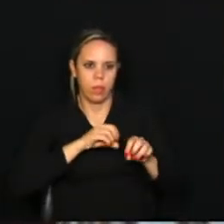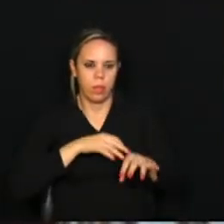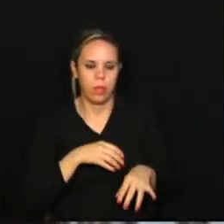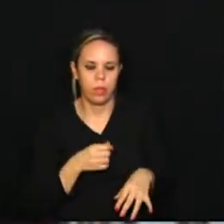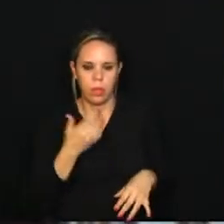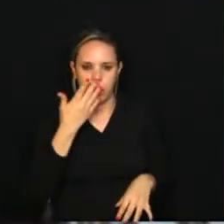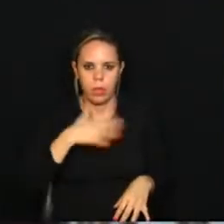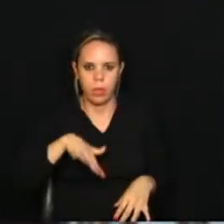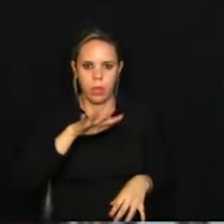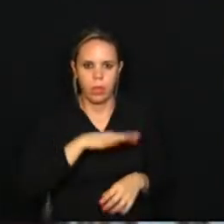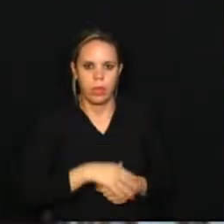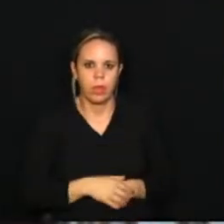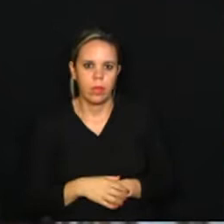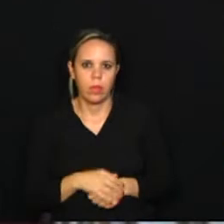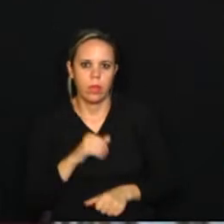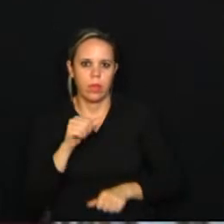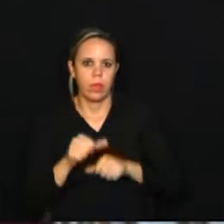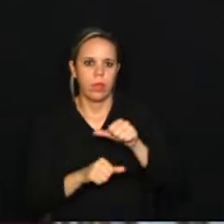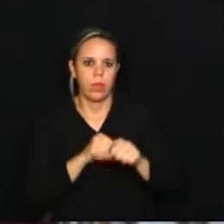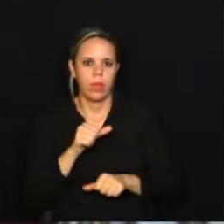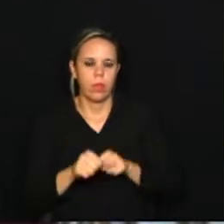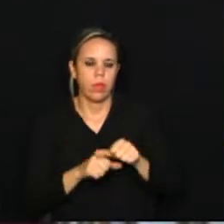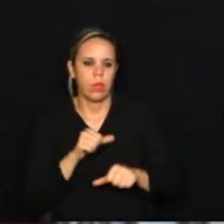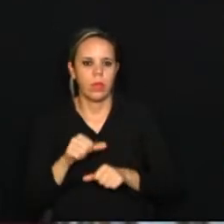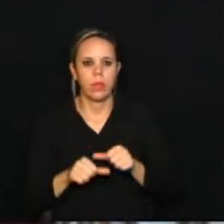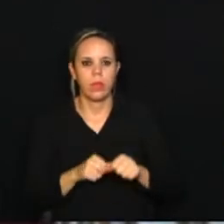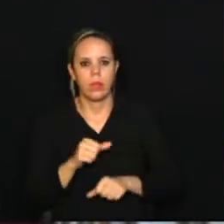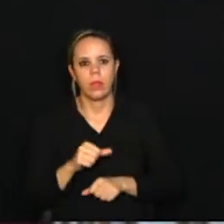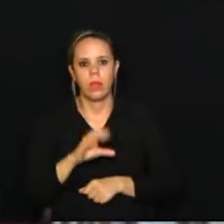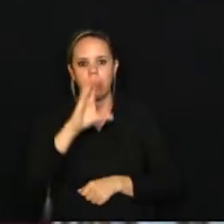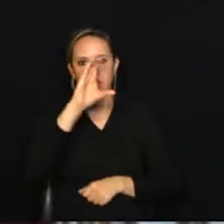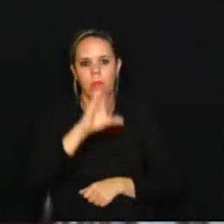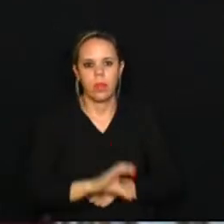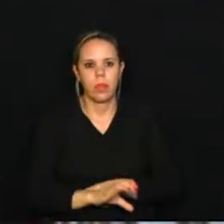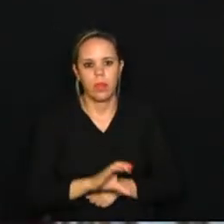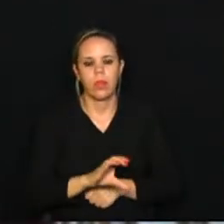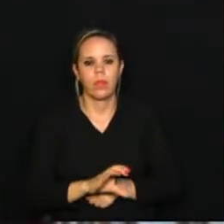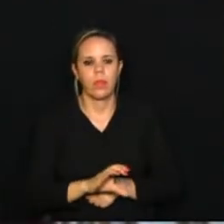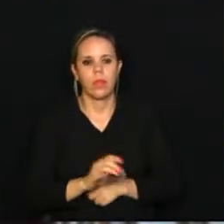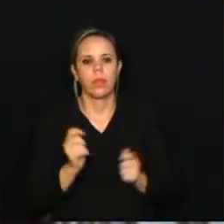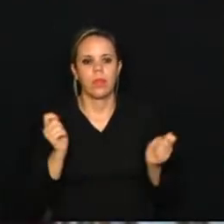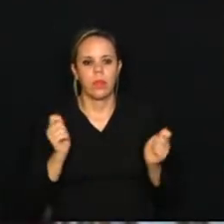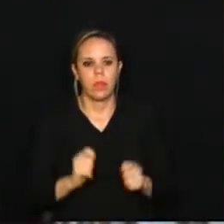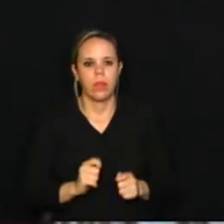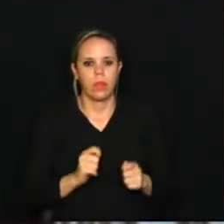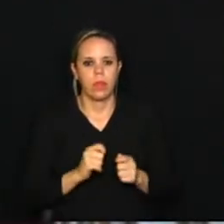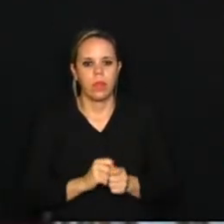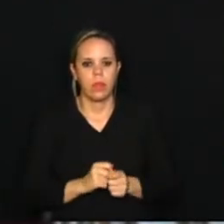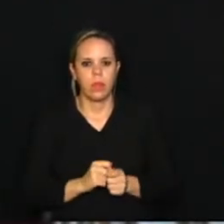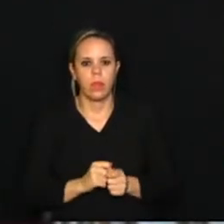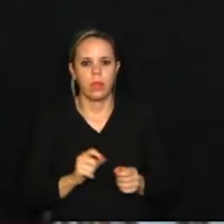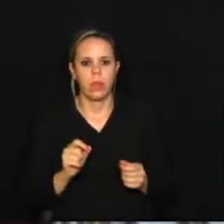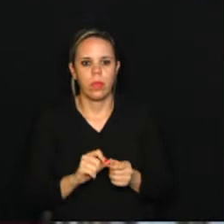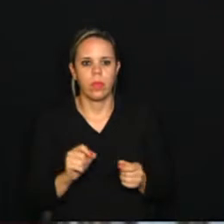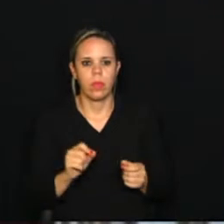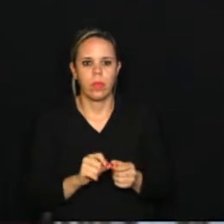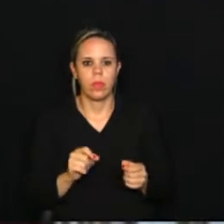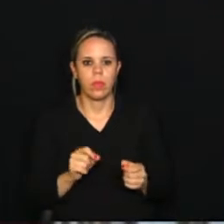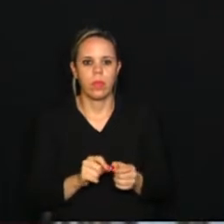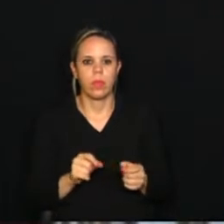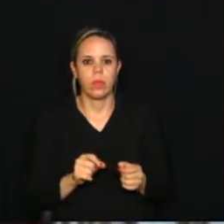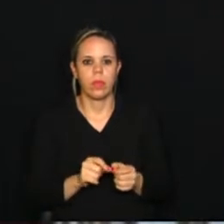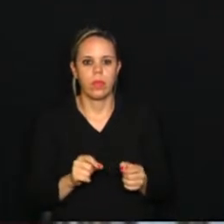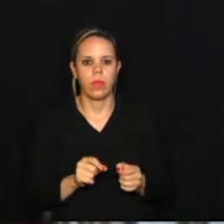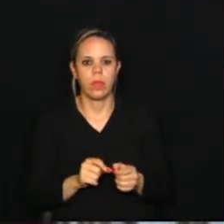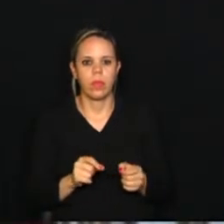nossas crianças para transformá-los em cidadãos que possam fazer